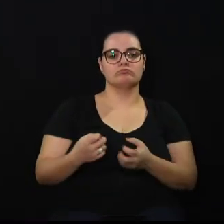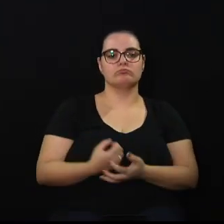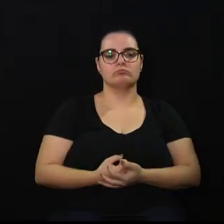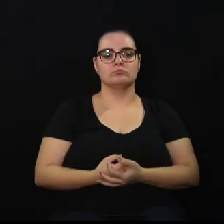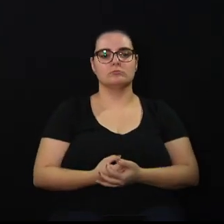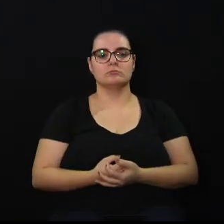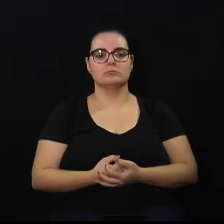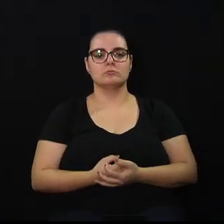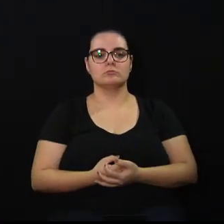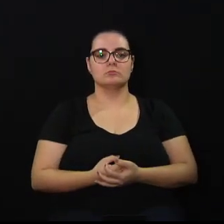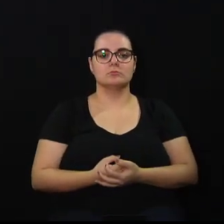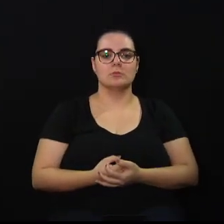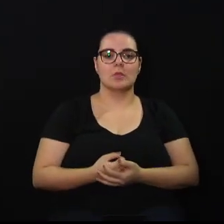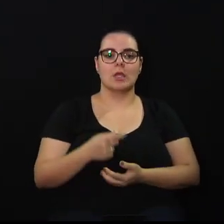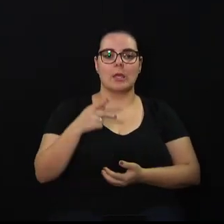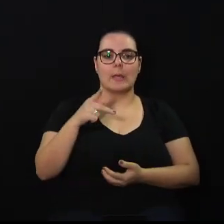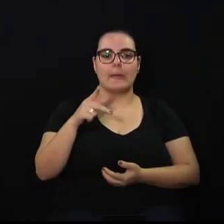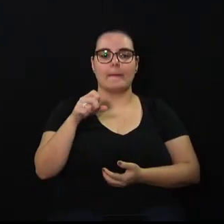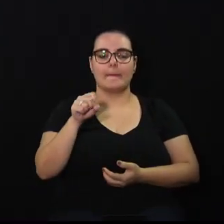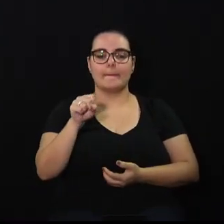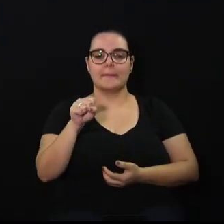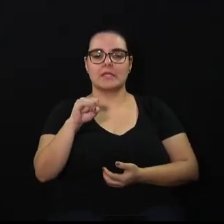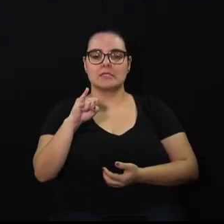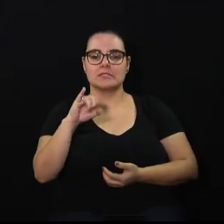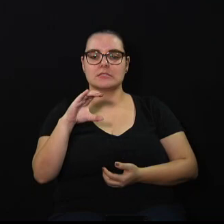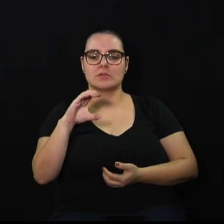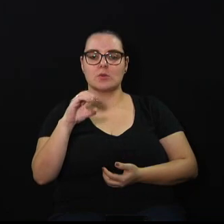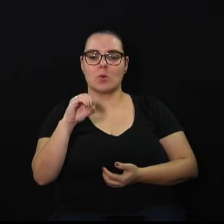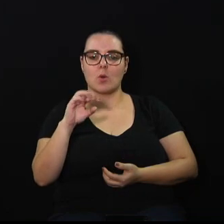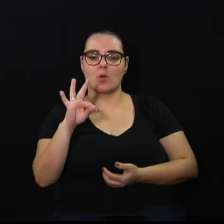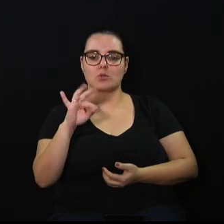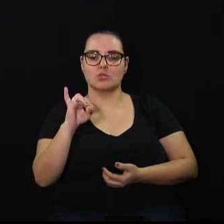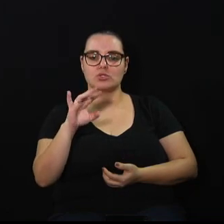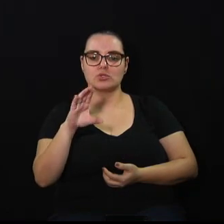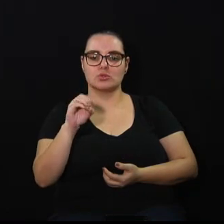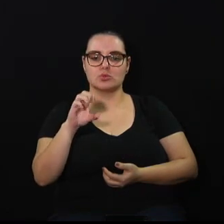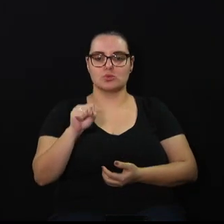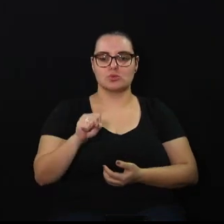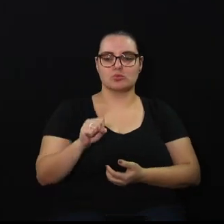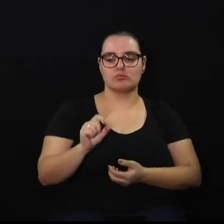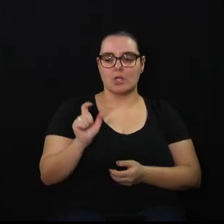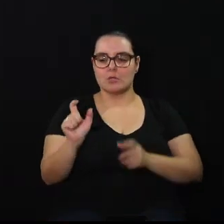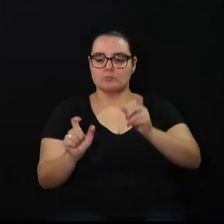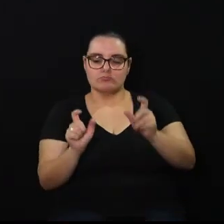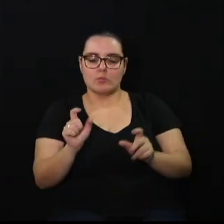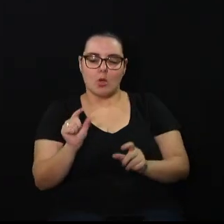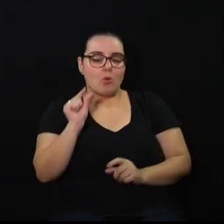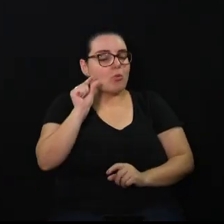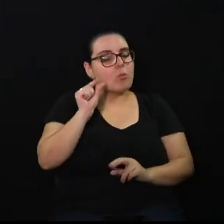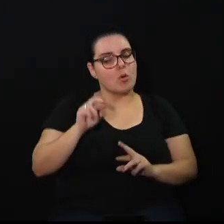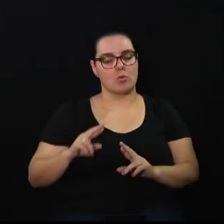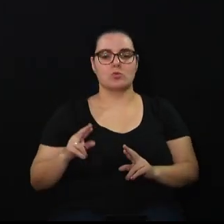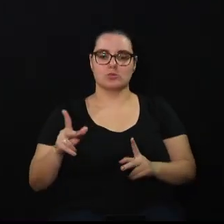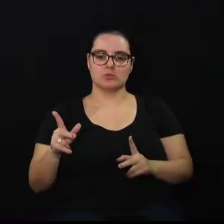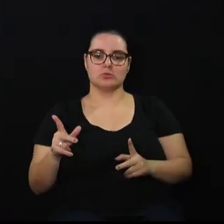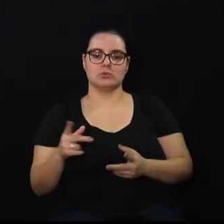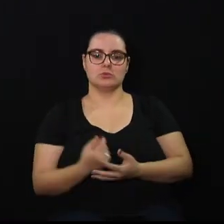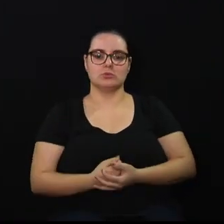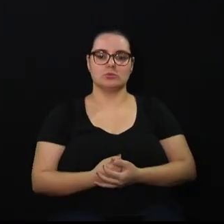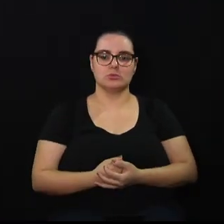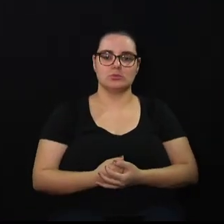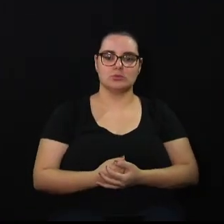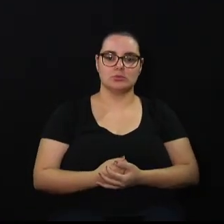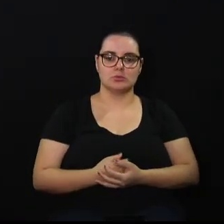principalmente psicóticos um conjunto de pacientes que eram um pouco diferente está então pacientes que tinham